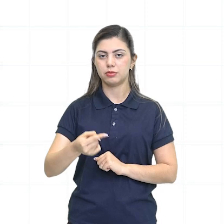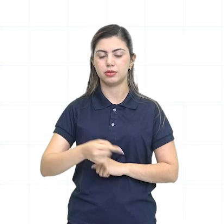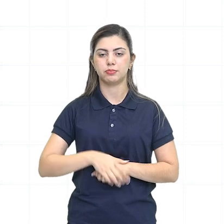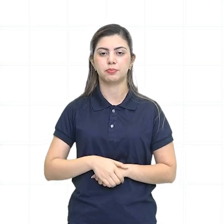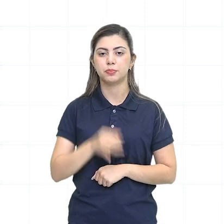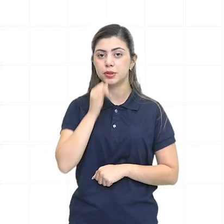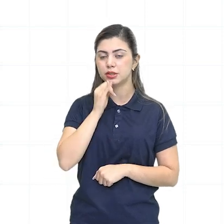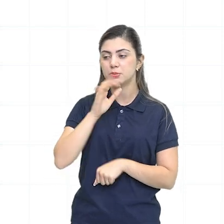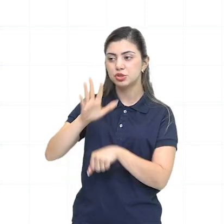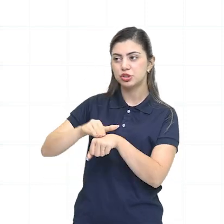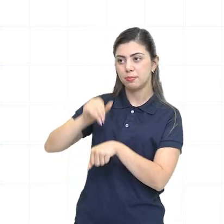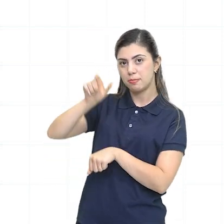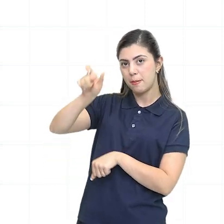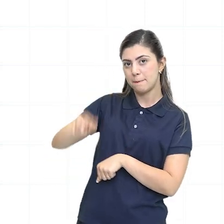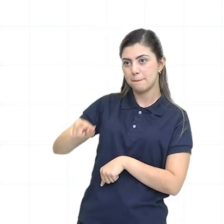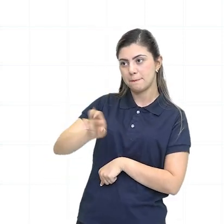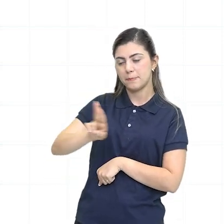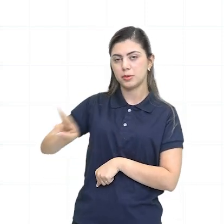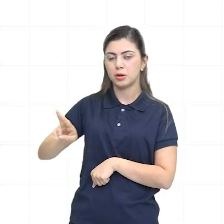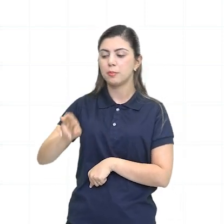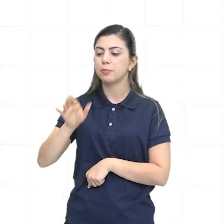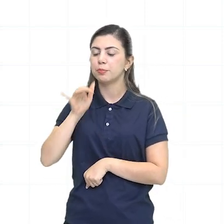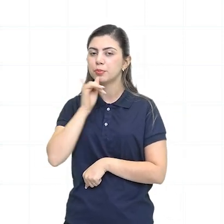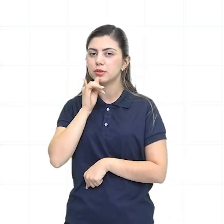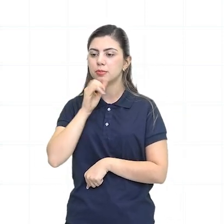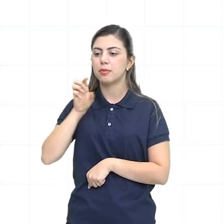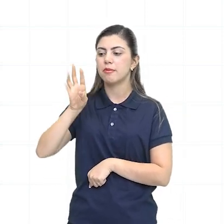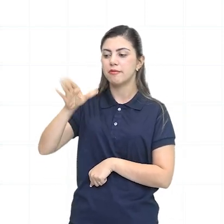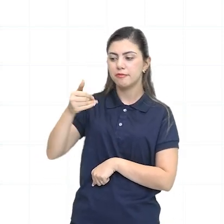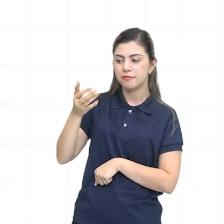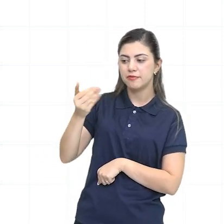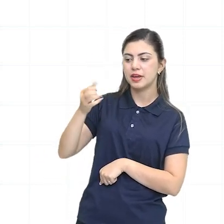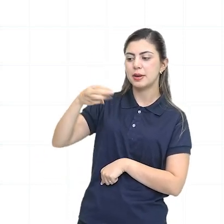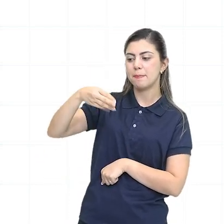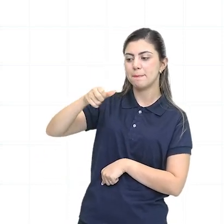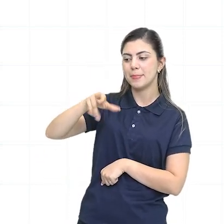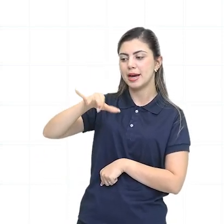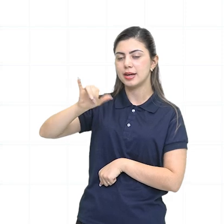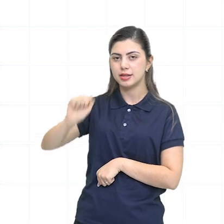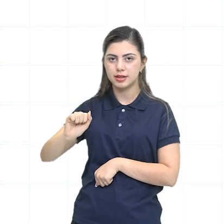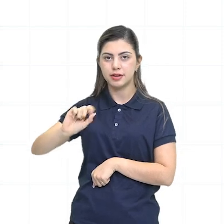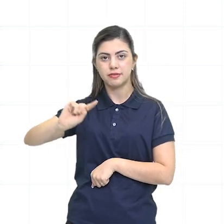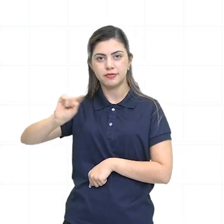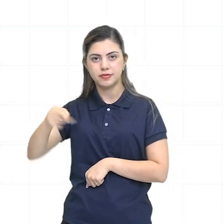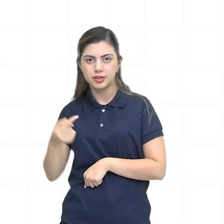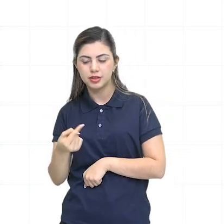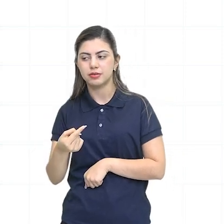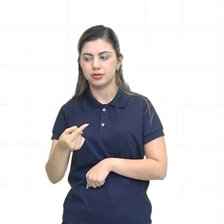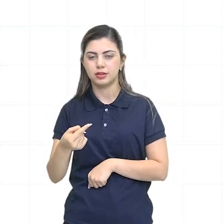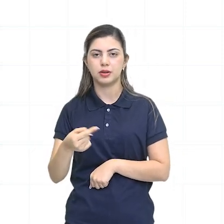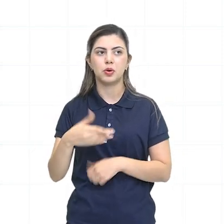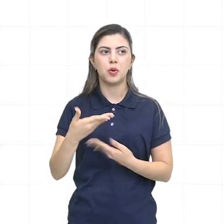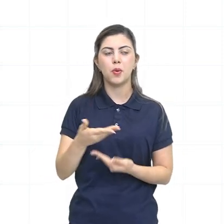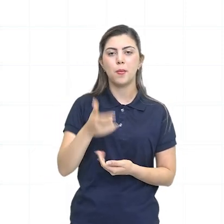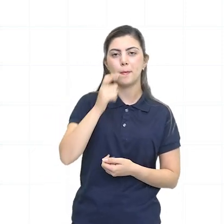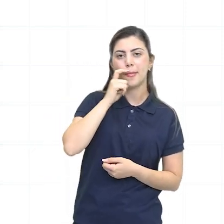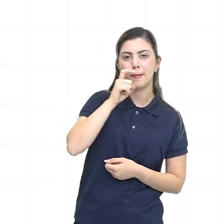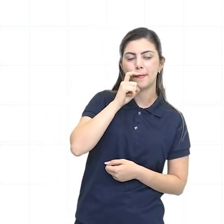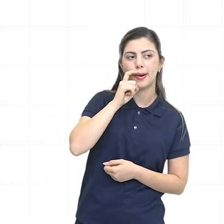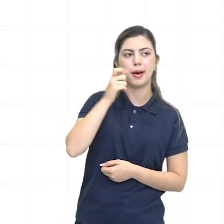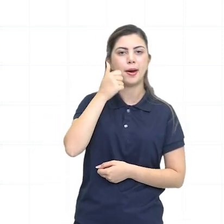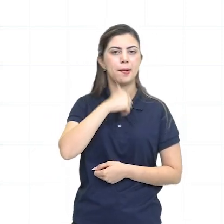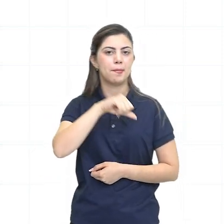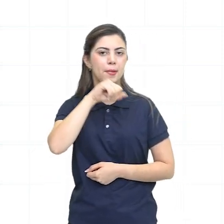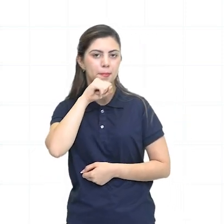nome de alguém, tá? Eu digo, Maria, vírgula, vem aqui, né? Papai,